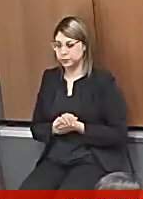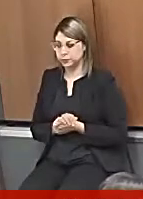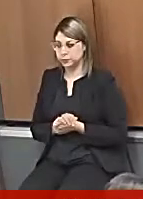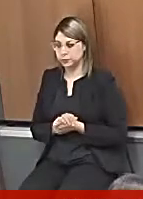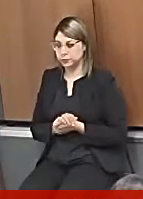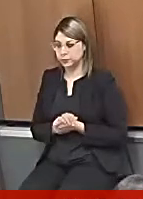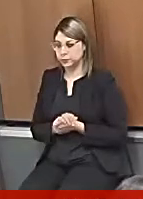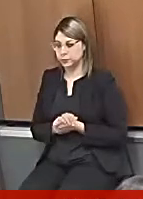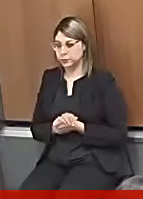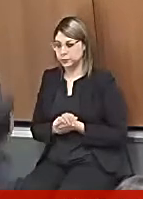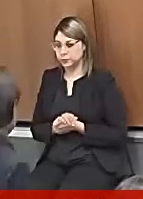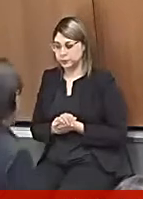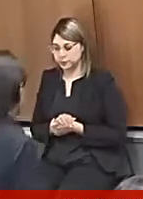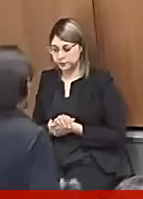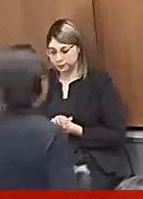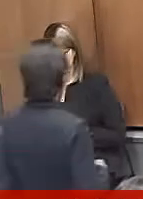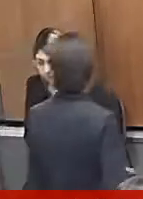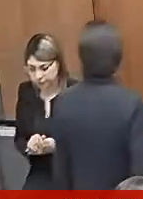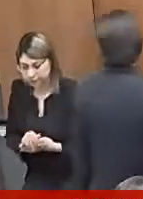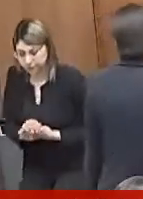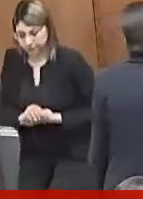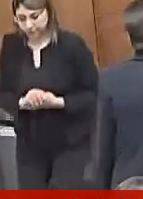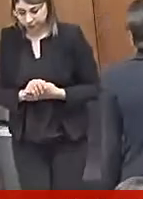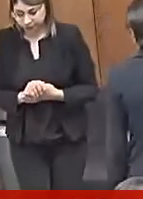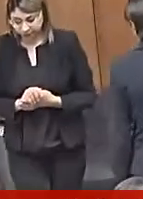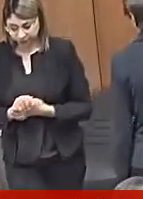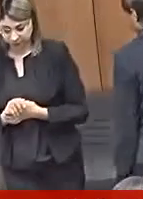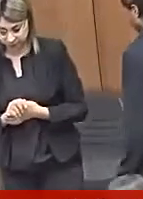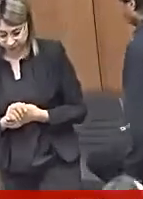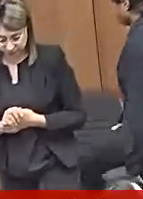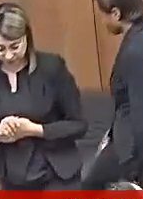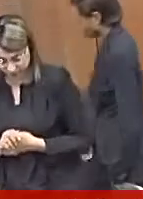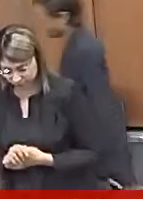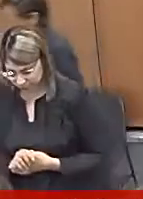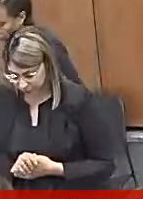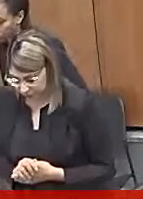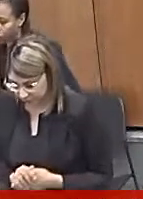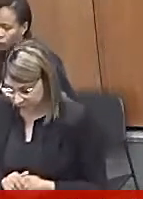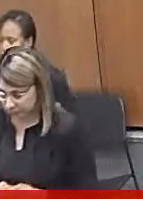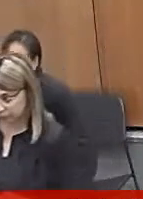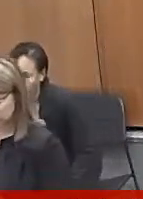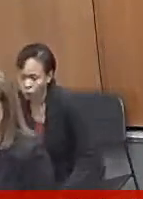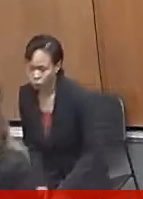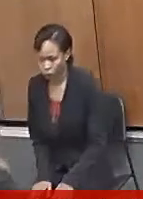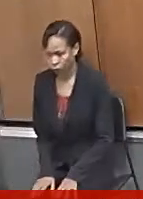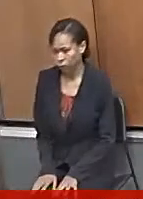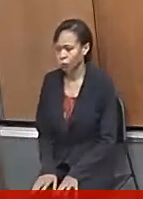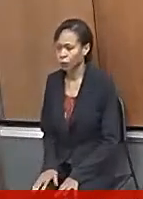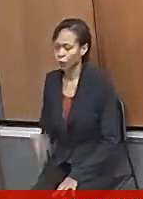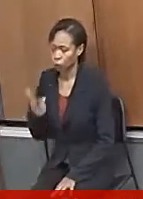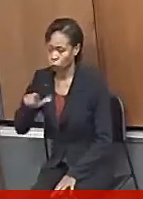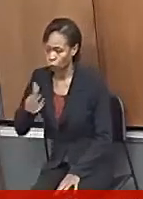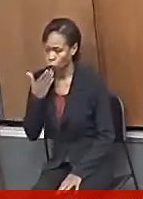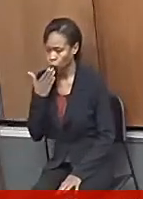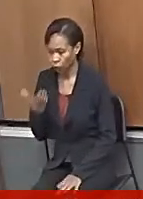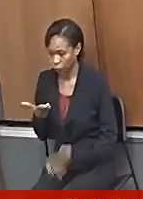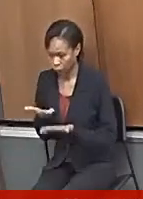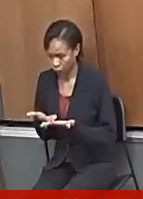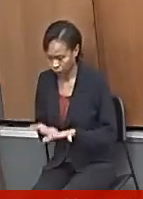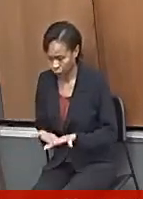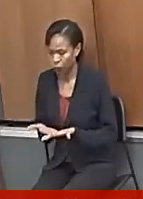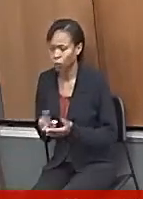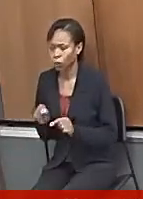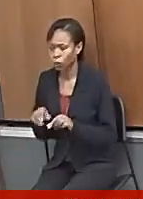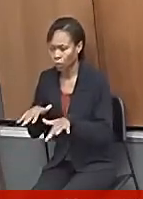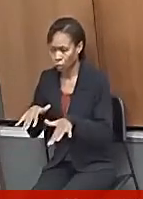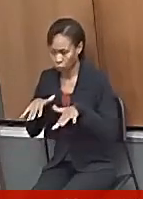o outro requerimento o requerimento os deputados subscreve requer nos termos do artigo sem rendimento em deraa realizada audiência